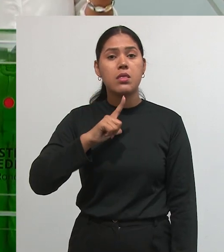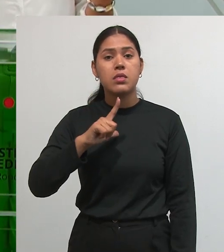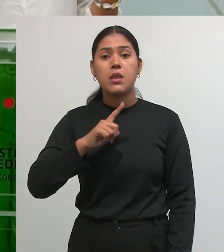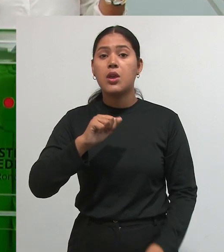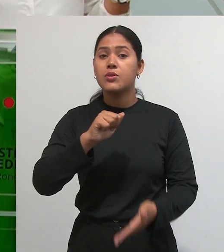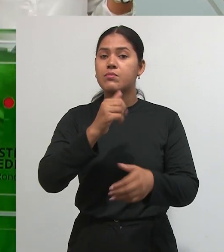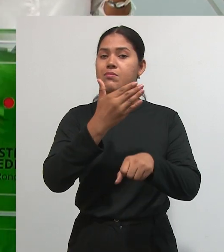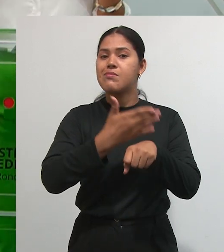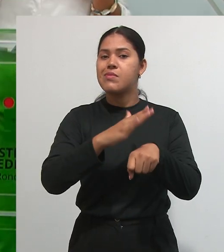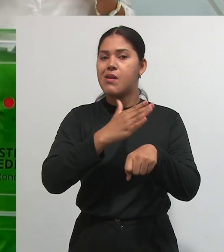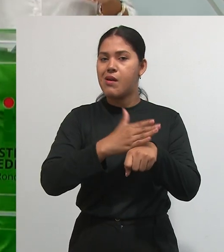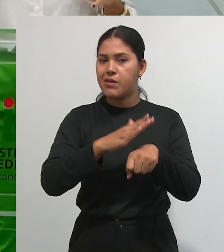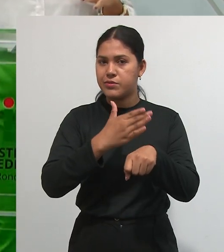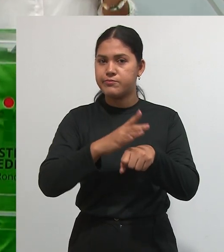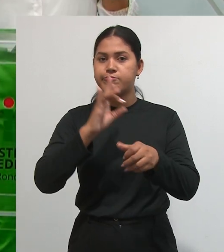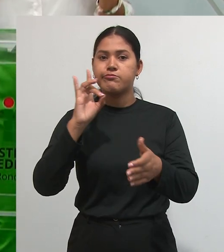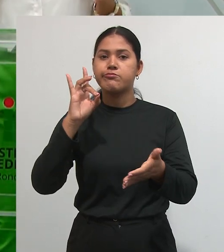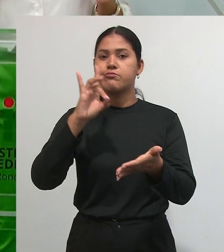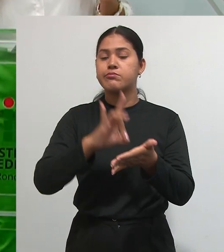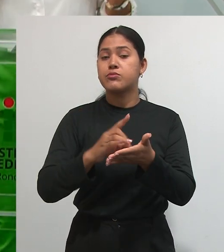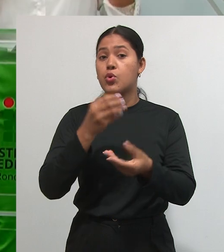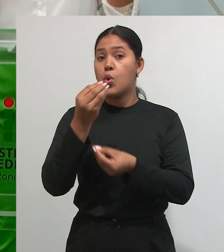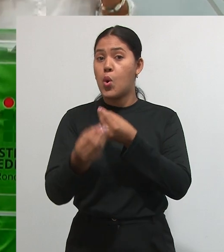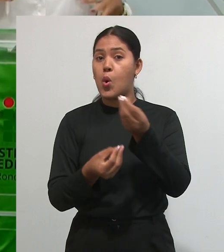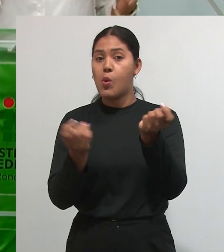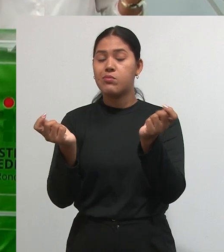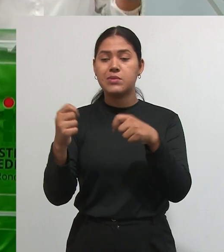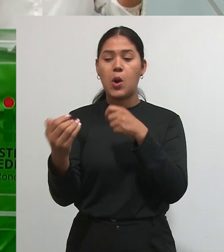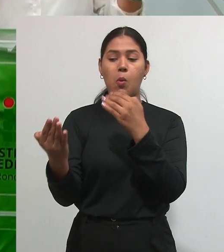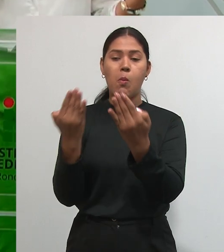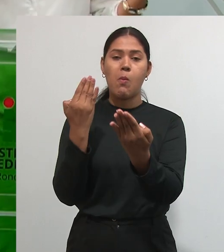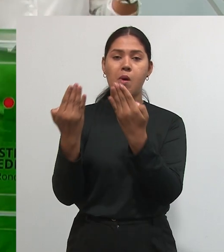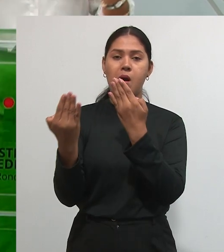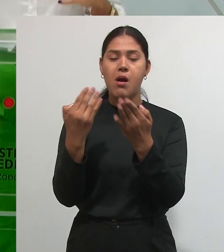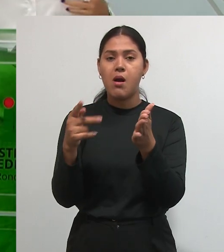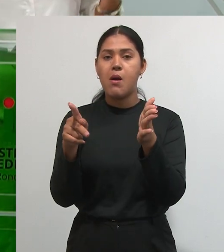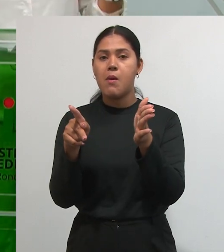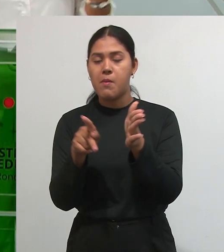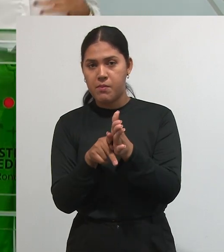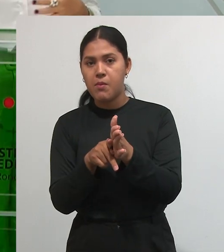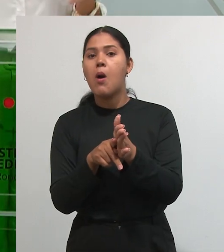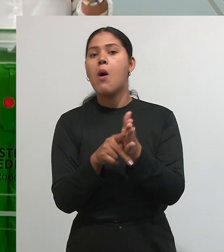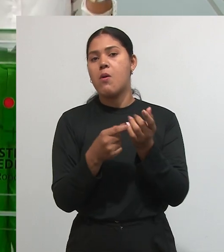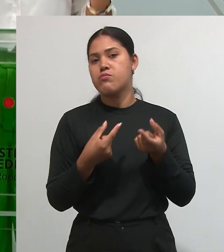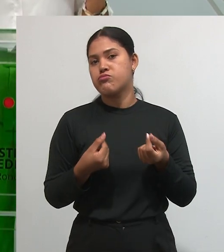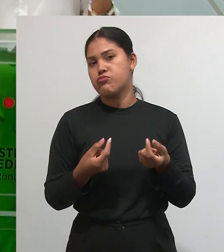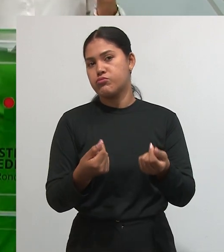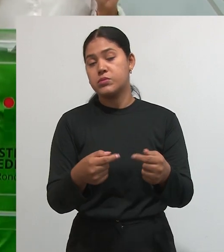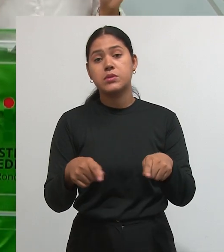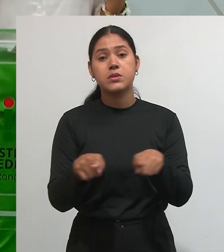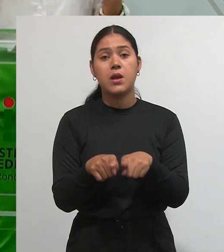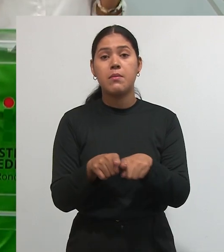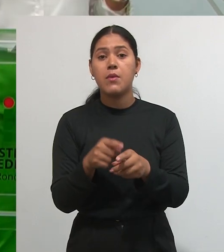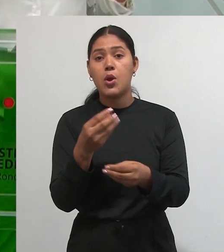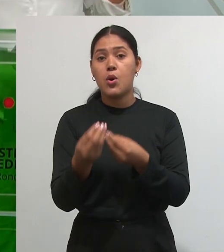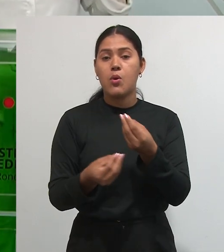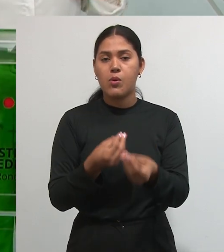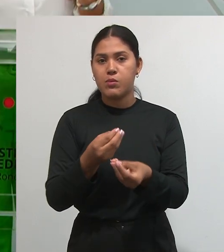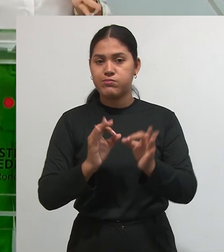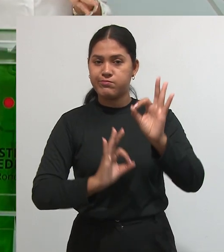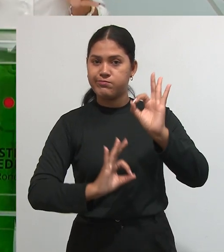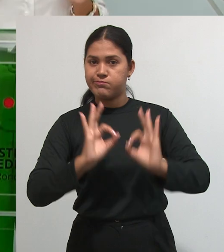vamos falar sobre a análise desses balanços. Aí sim nós vamos trazer já o cálculo, como que é feita essas análises. Por enquanto é